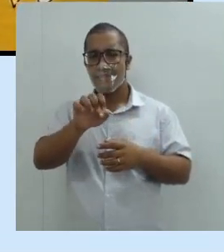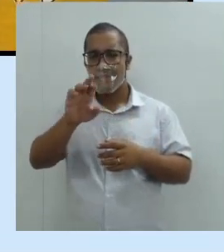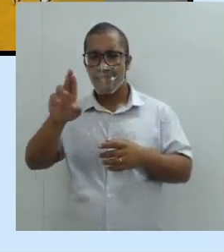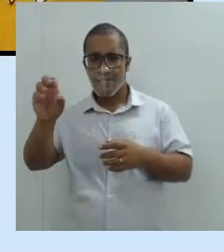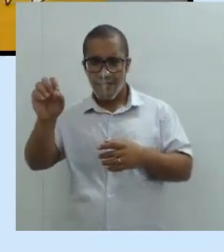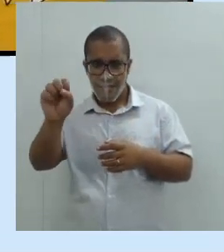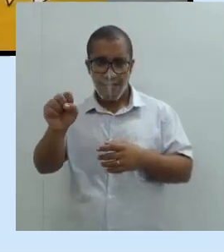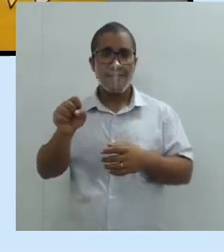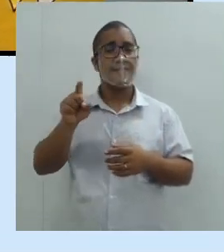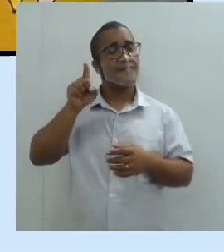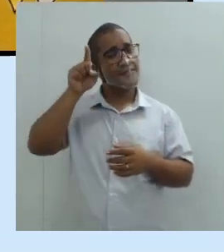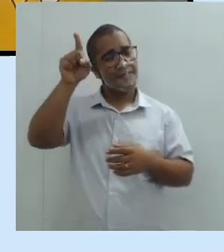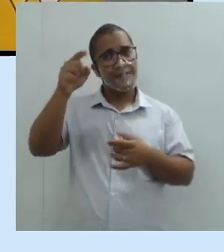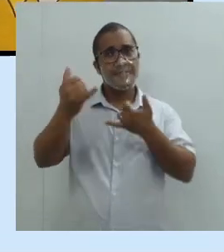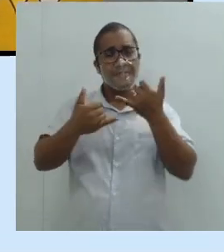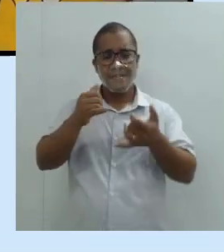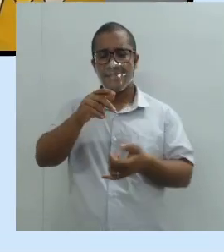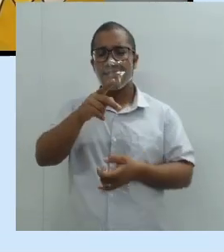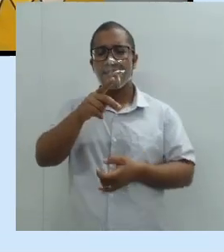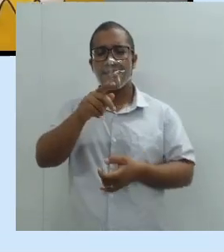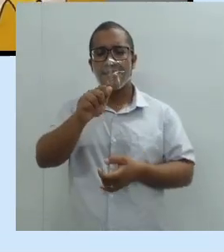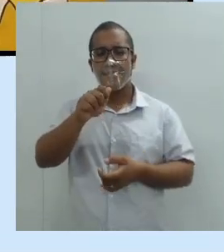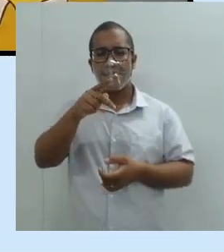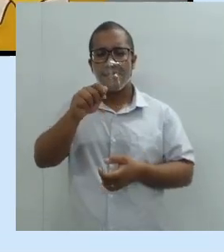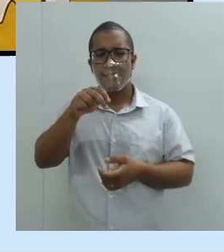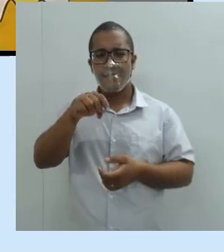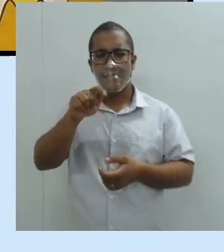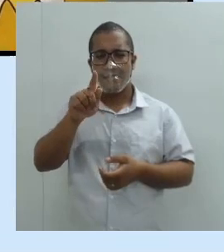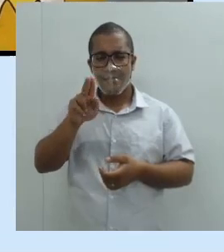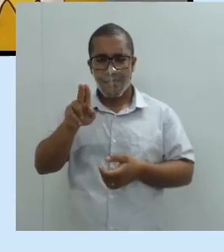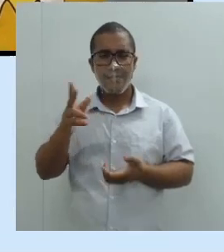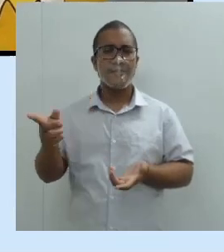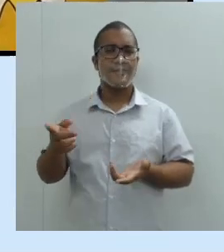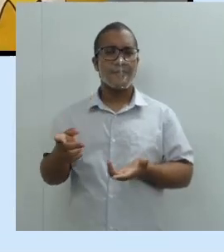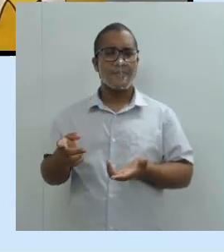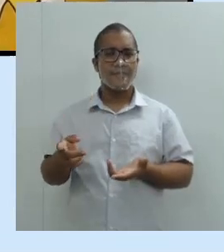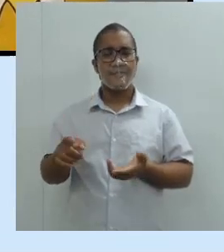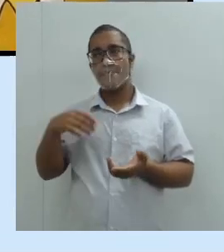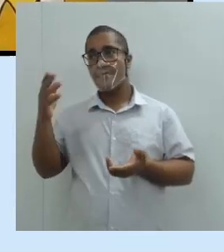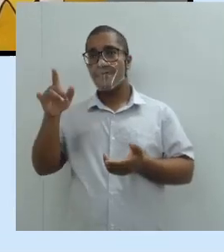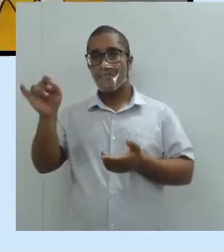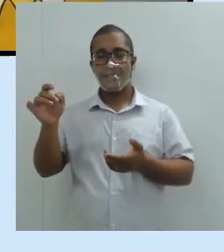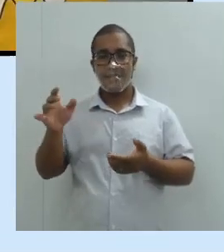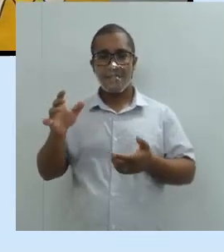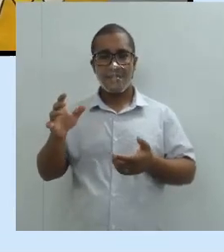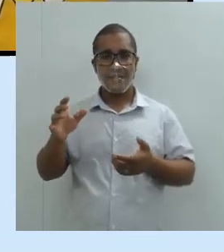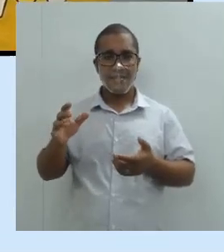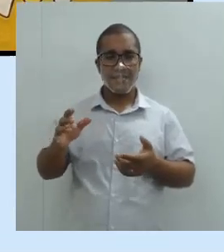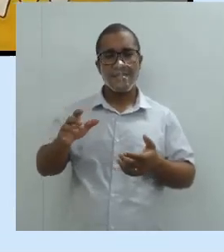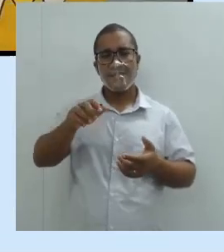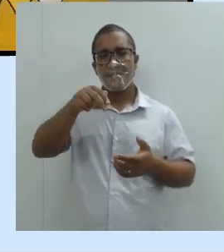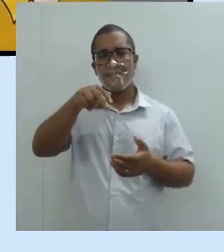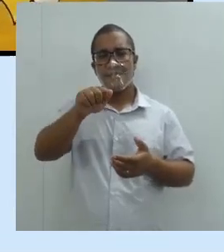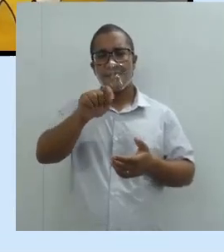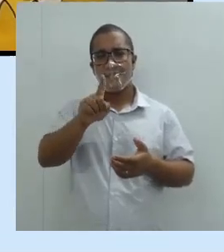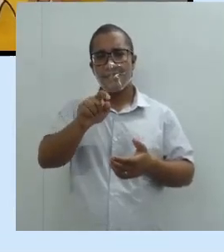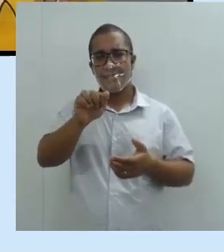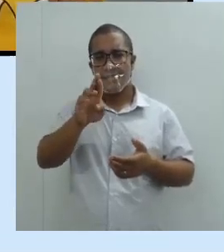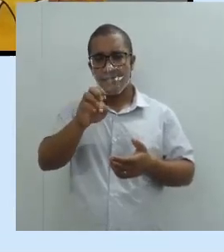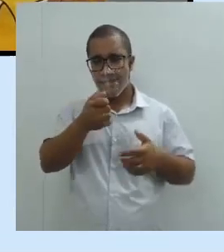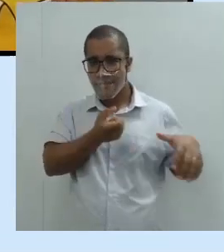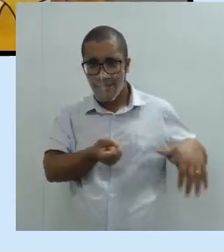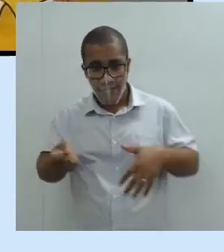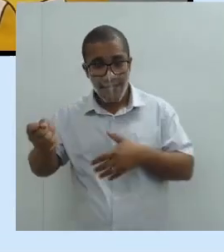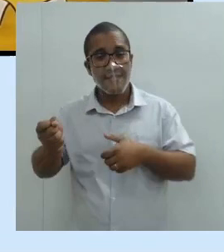Nazaré, brincar lá de Mestre Caboclo, né? Lá nos Maracatus. Alô, Cidade Tabajara, que também tem lá um